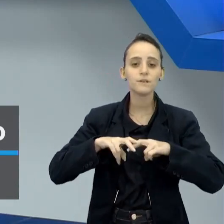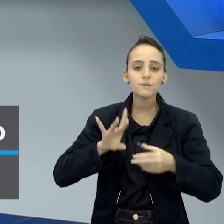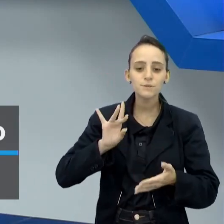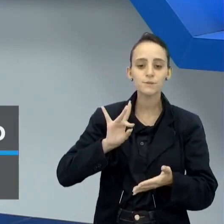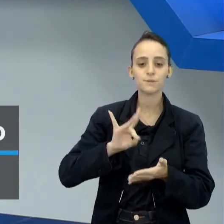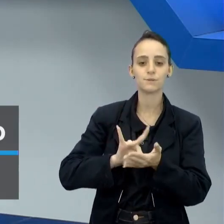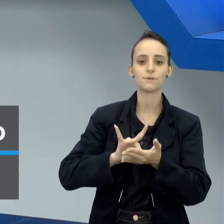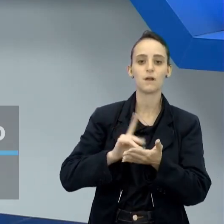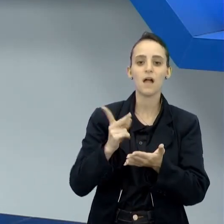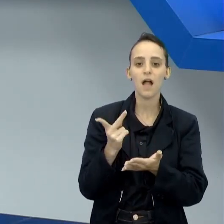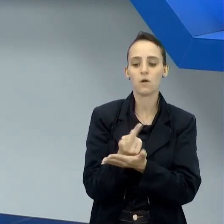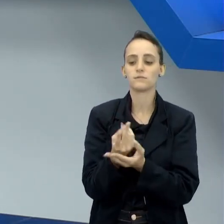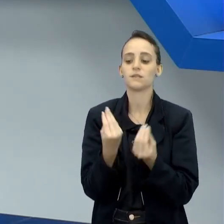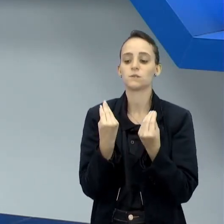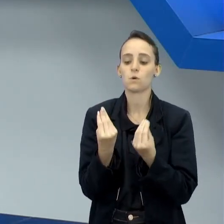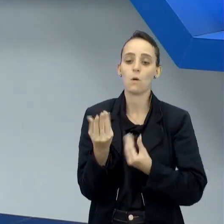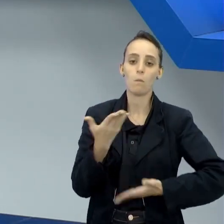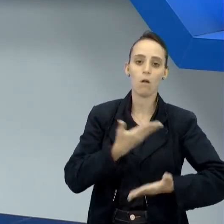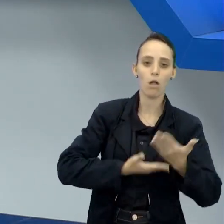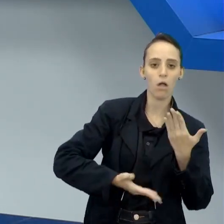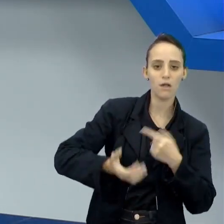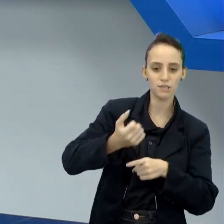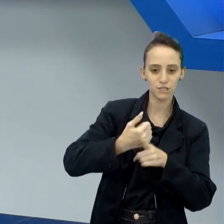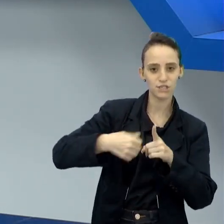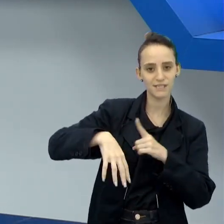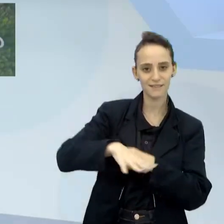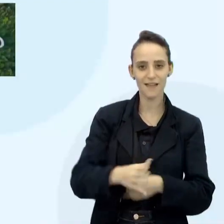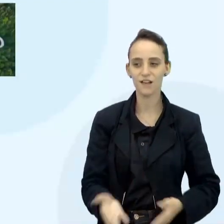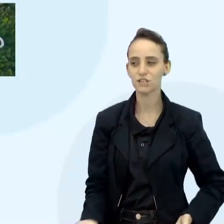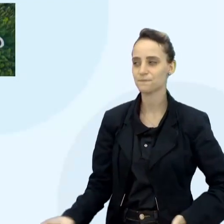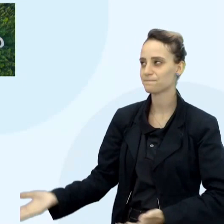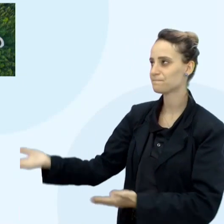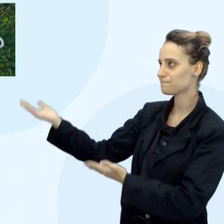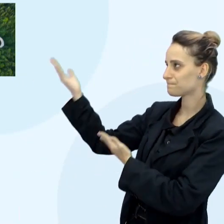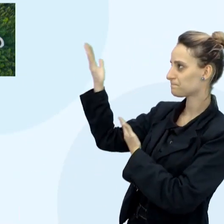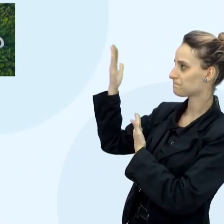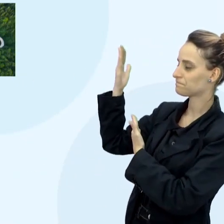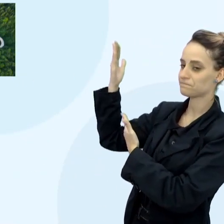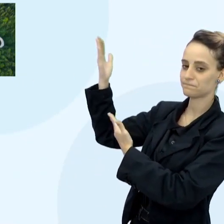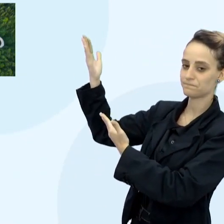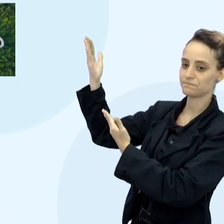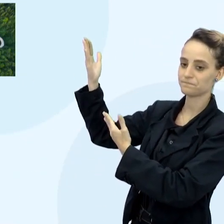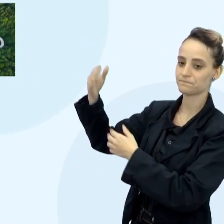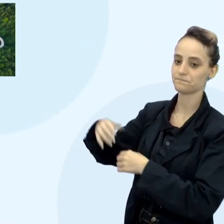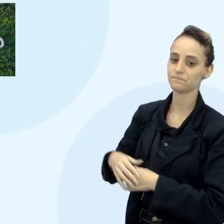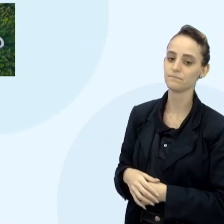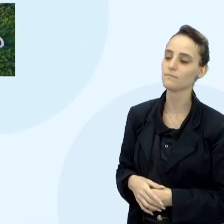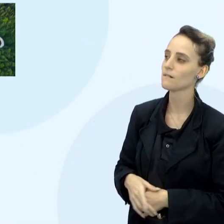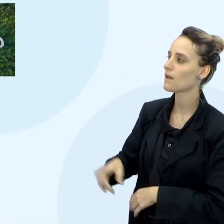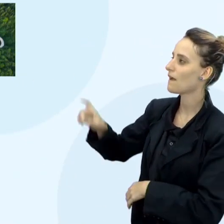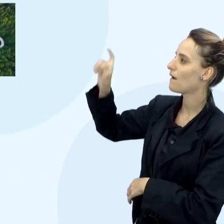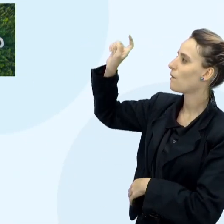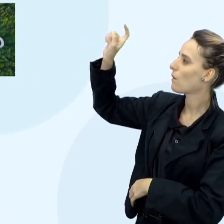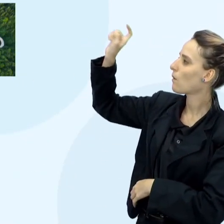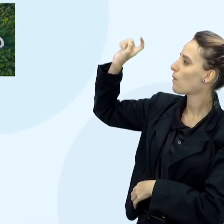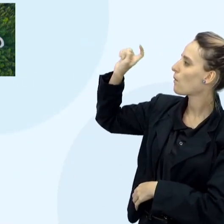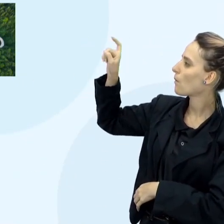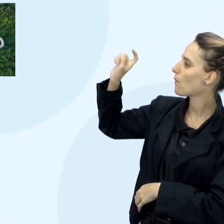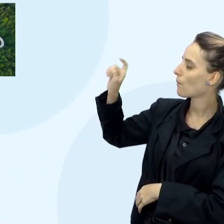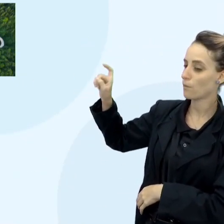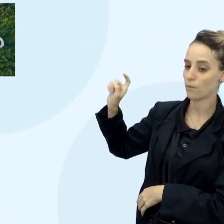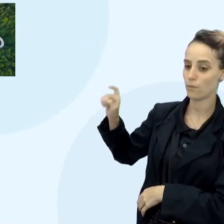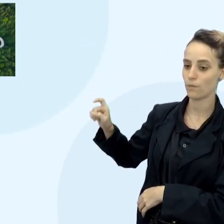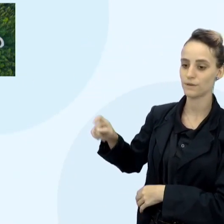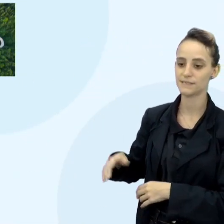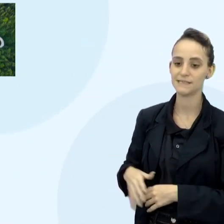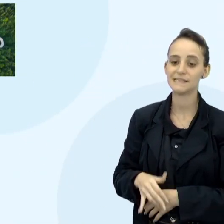com o processo de socialização, que vai aparecer aí na tela para vocês, né? Então, nós estamos aí desde a infância, né?